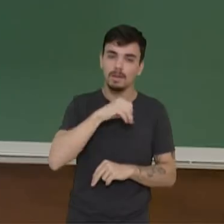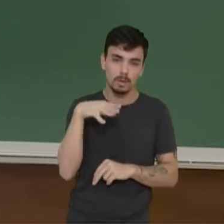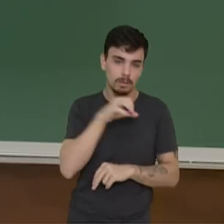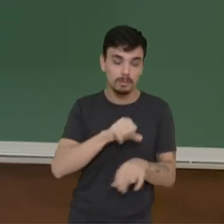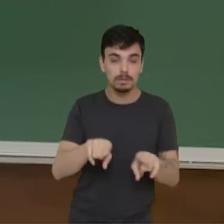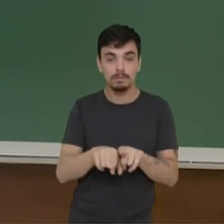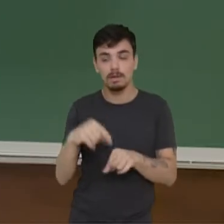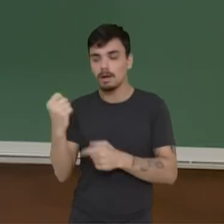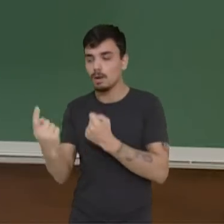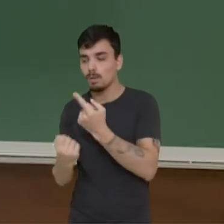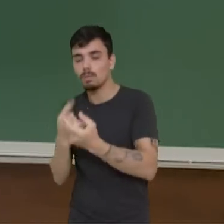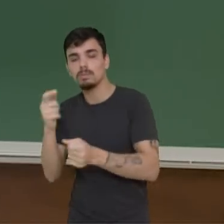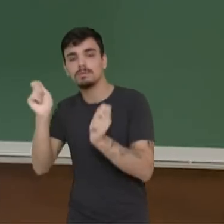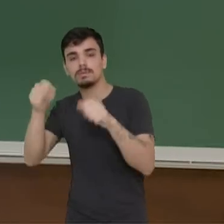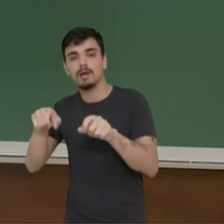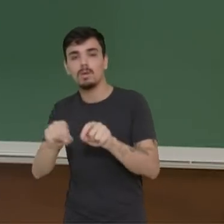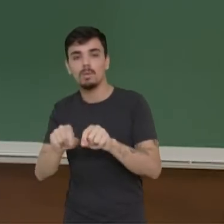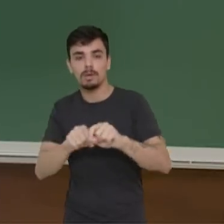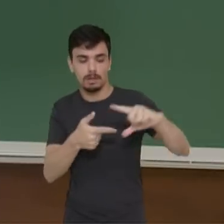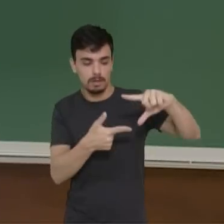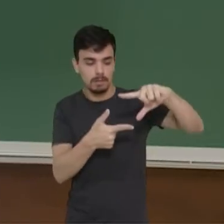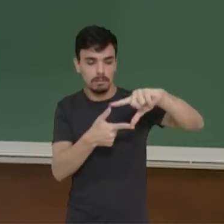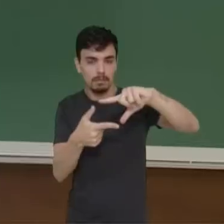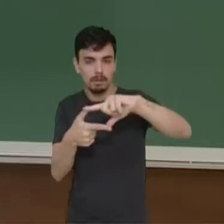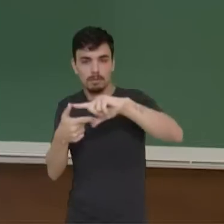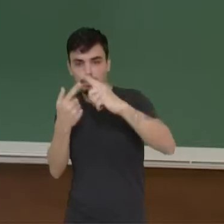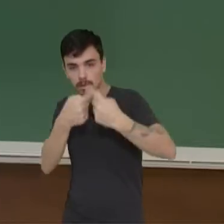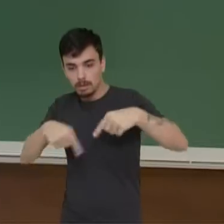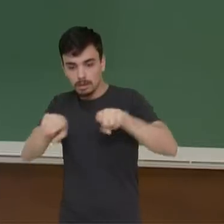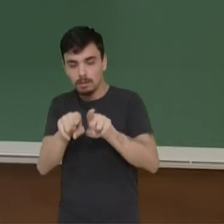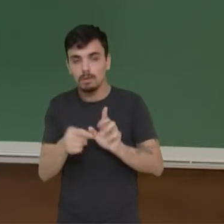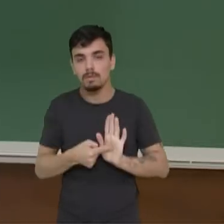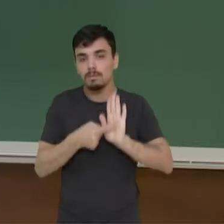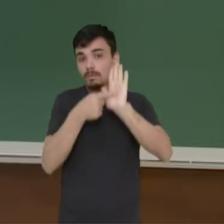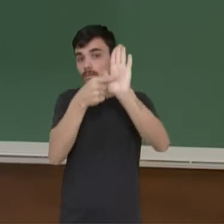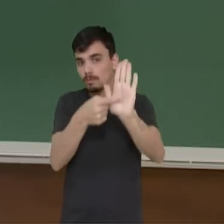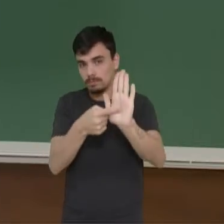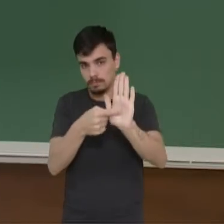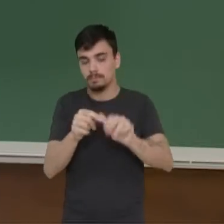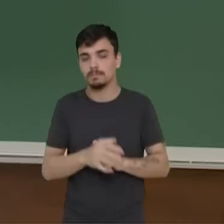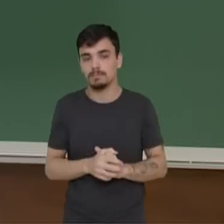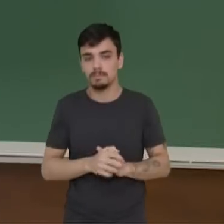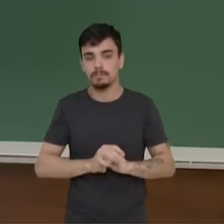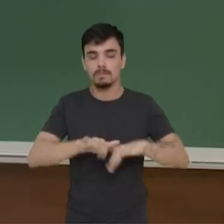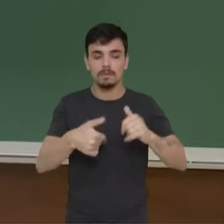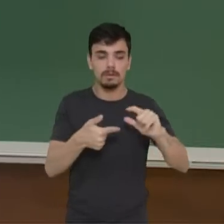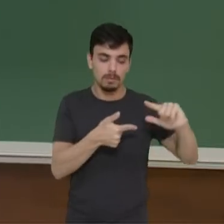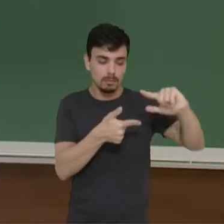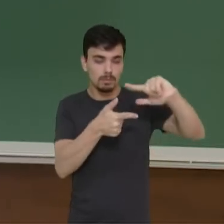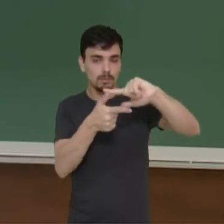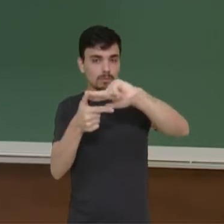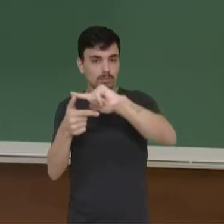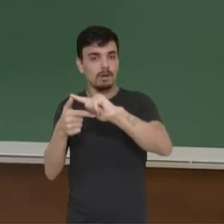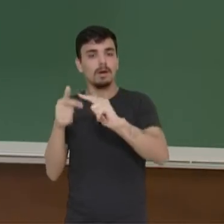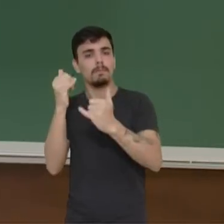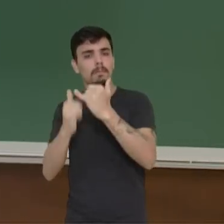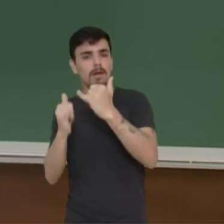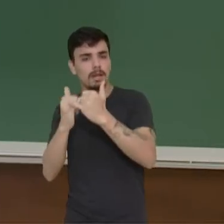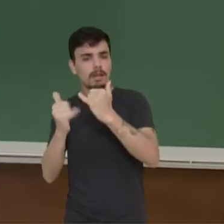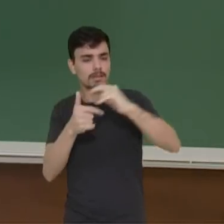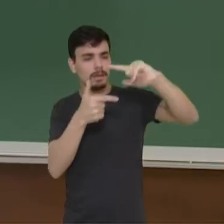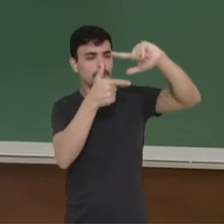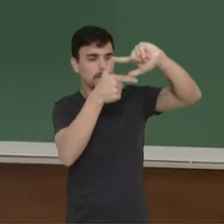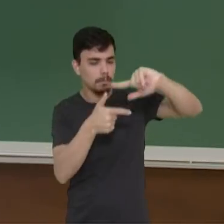alguns casos em que a charge é republicada, né, que é feito releitura da charge. Então a charge, né, é semelhante a uma história em quadrinhos,